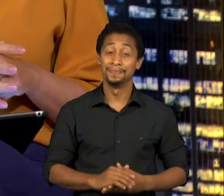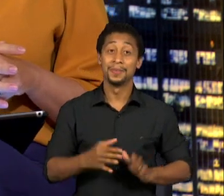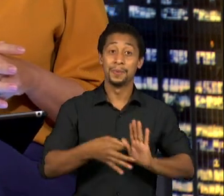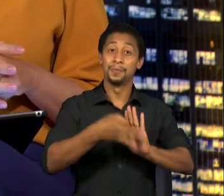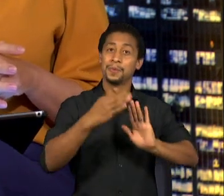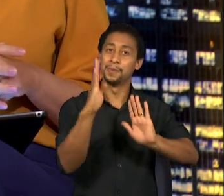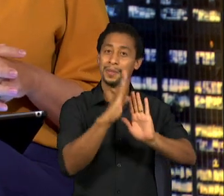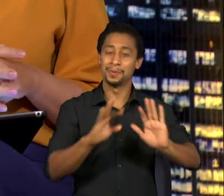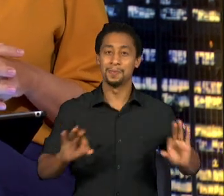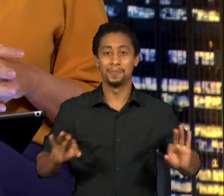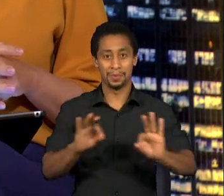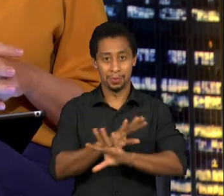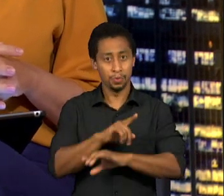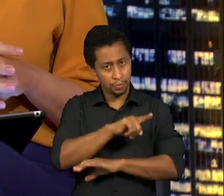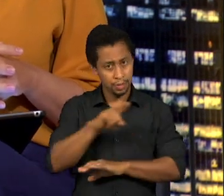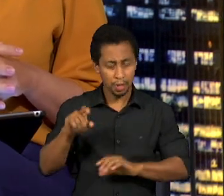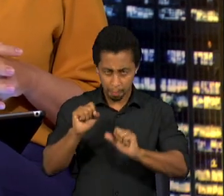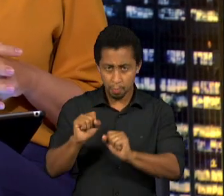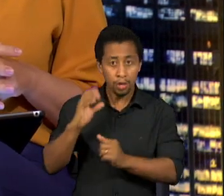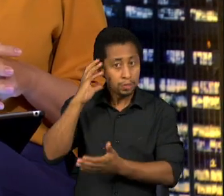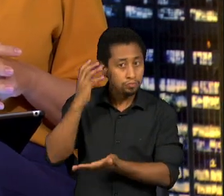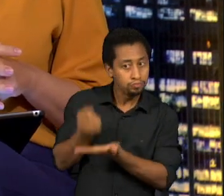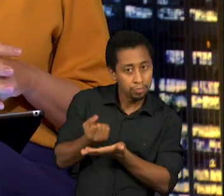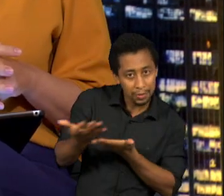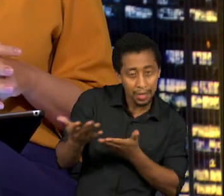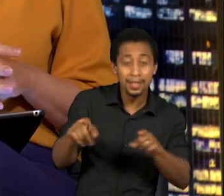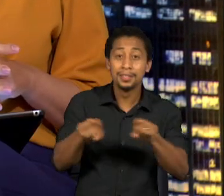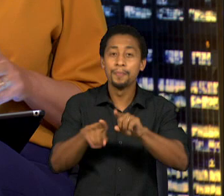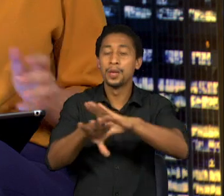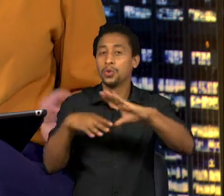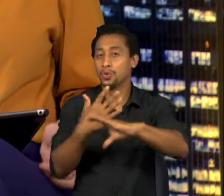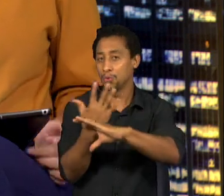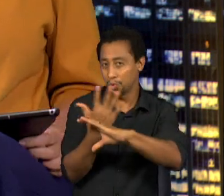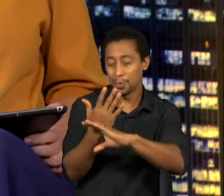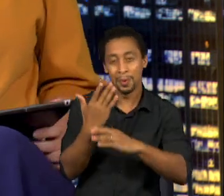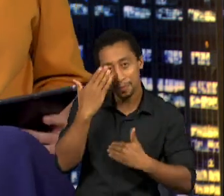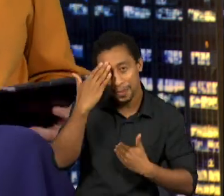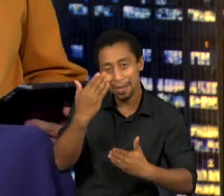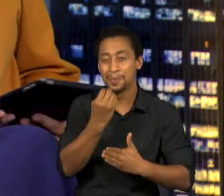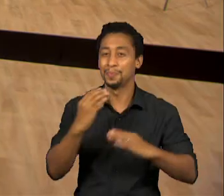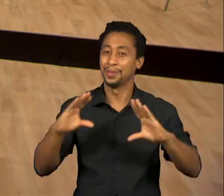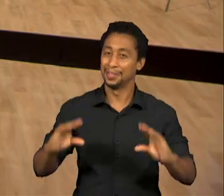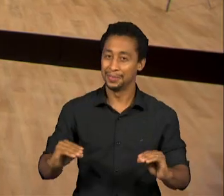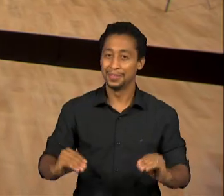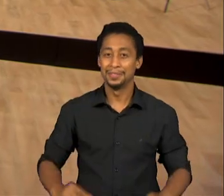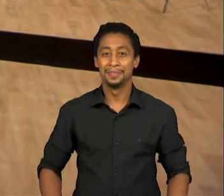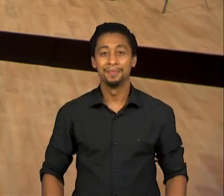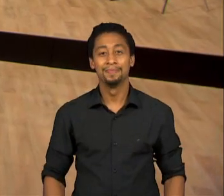Acompanhe nosso podcast, nosso canal no YouTube. Obrigada pela sua companhia. Ótima noite para você.